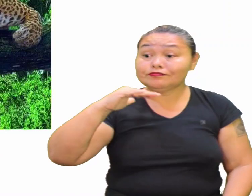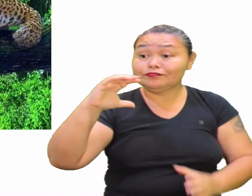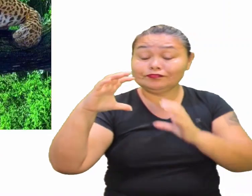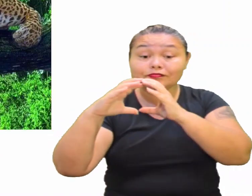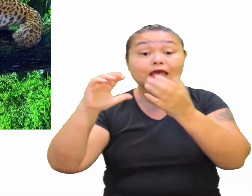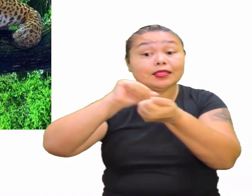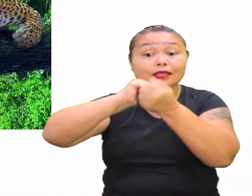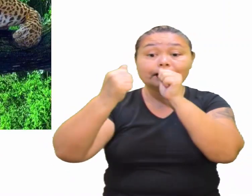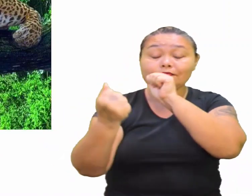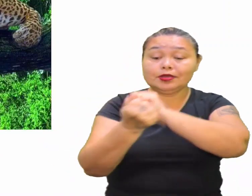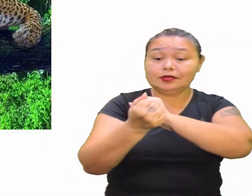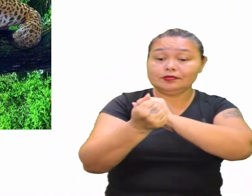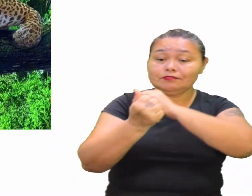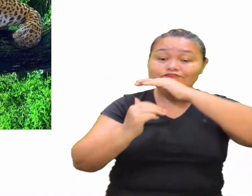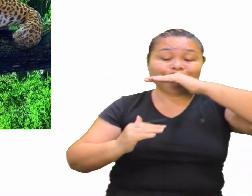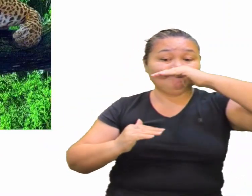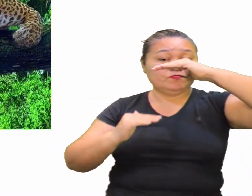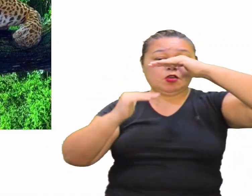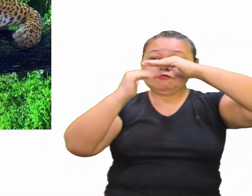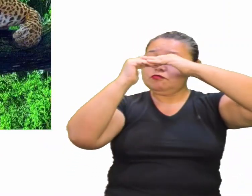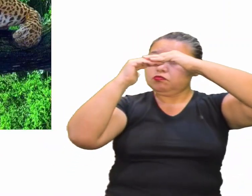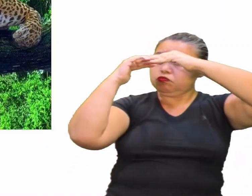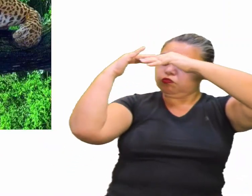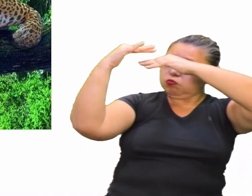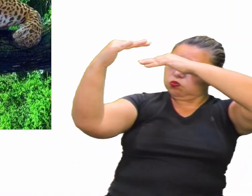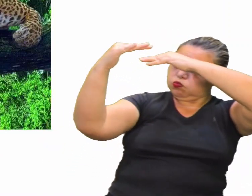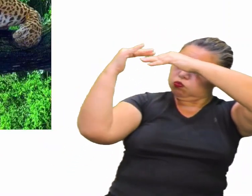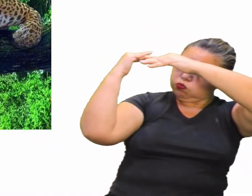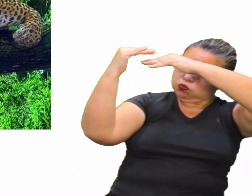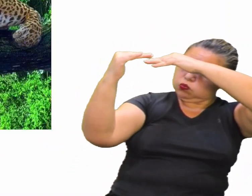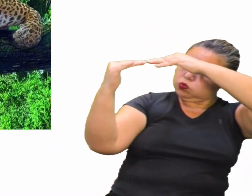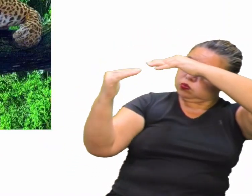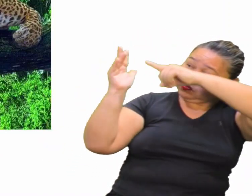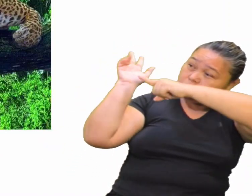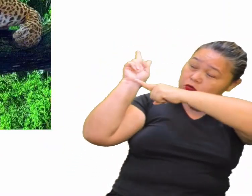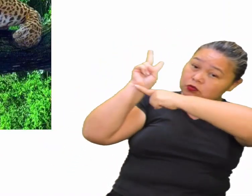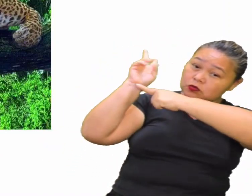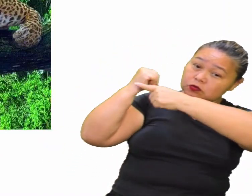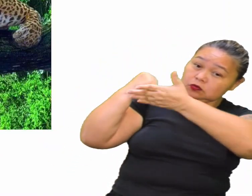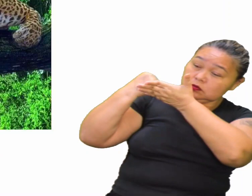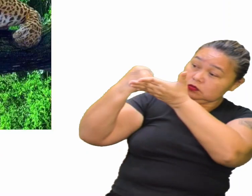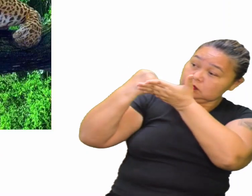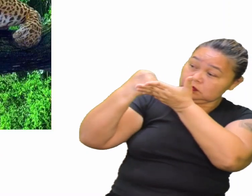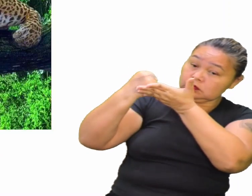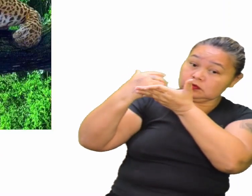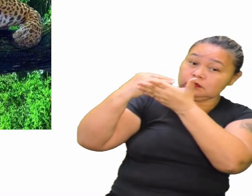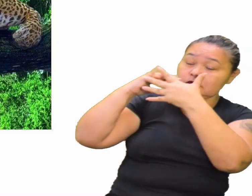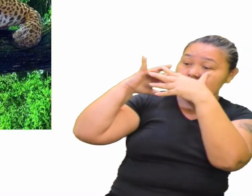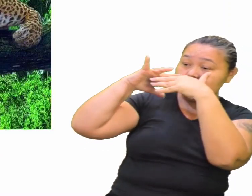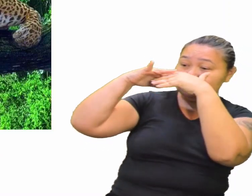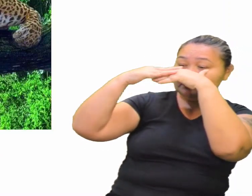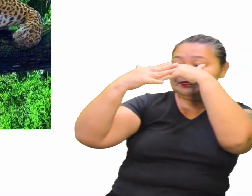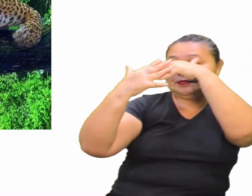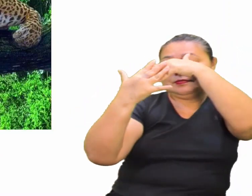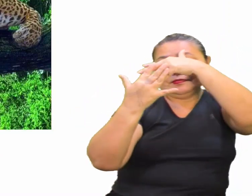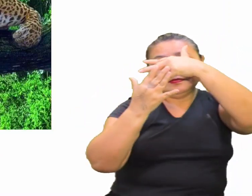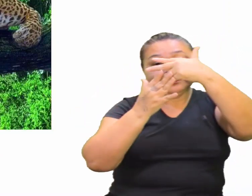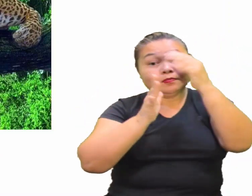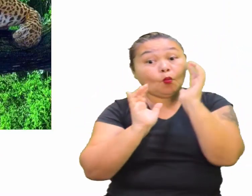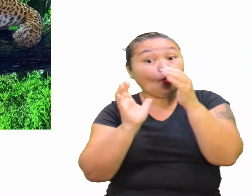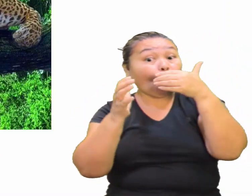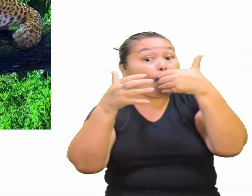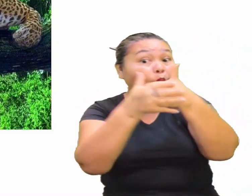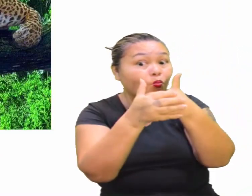Ela está adaptada àquela cobertura vegetal que vai ajudar na adaptação de que, gente? Camuflagem, né? Lembram disso,